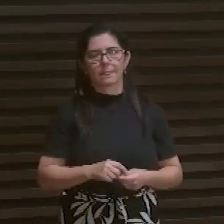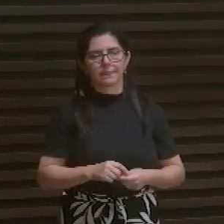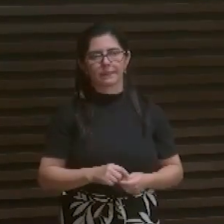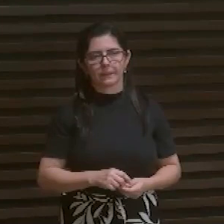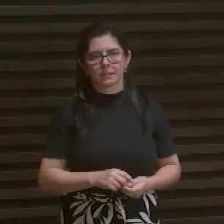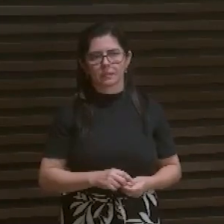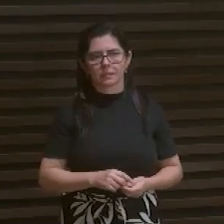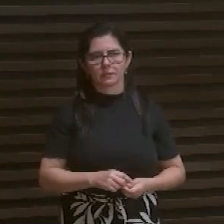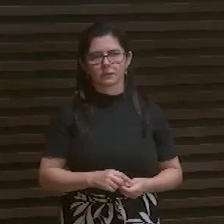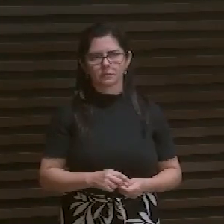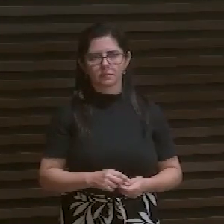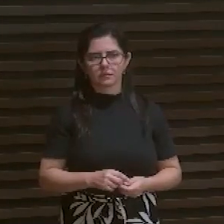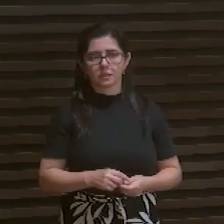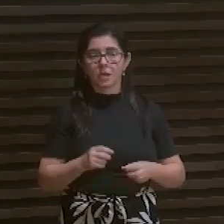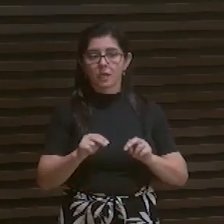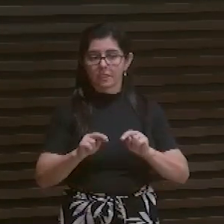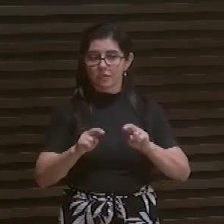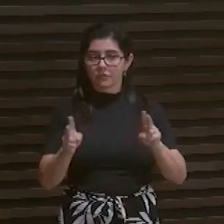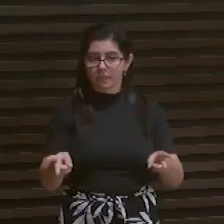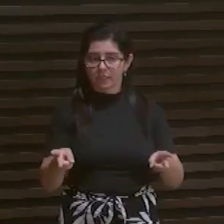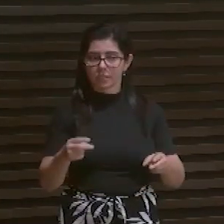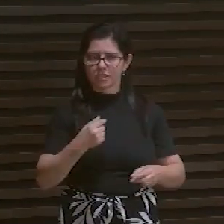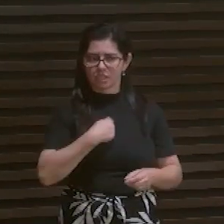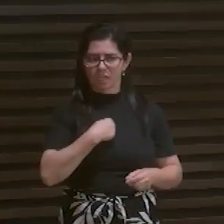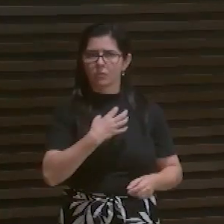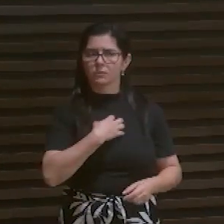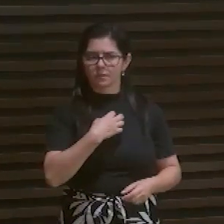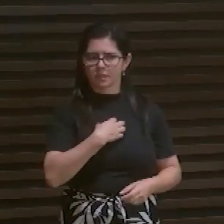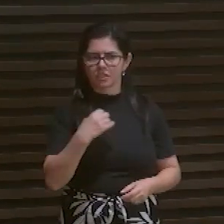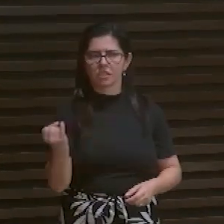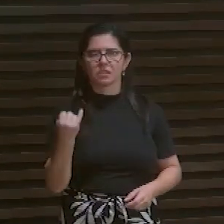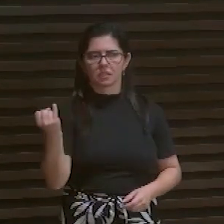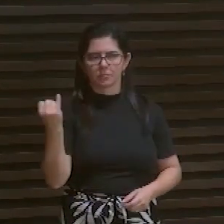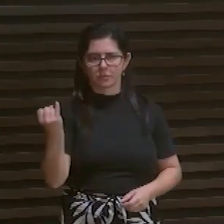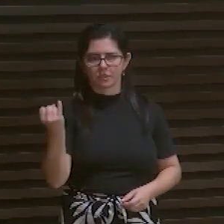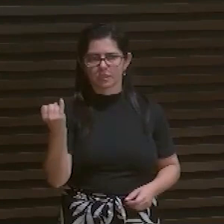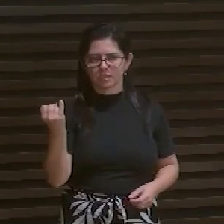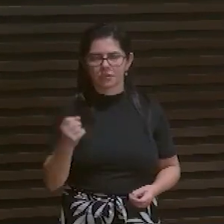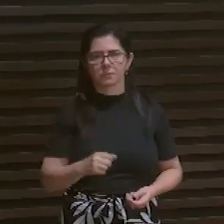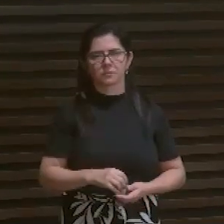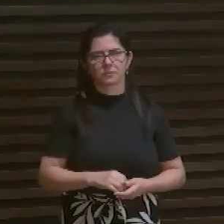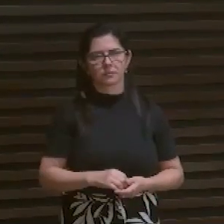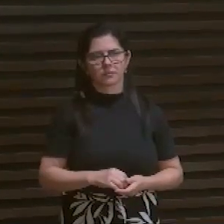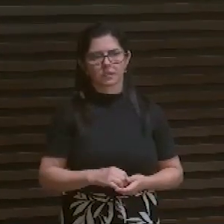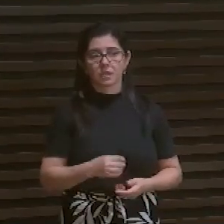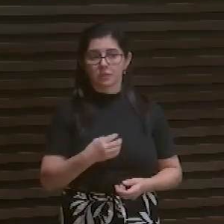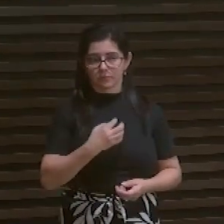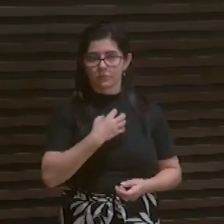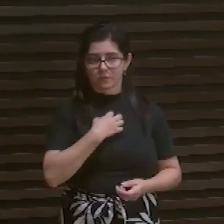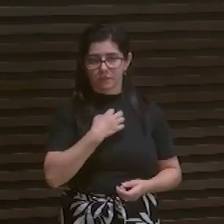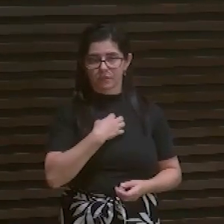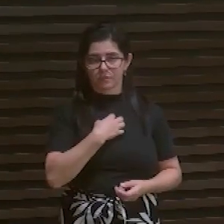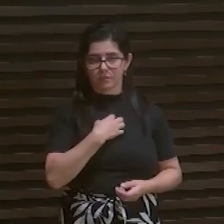assim, outra coisa é eu enxergar assim. Porque se eu me sinto assim, eu tenho um problema, que é